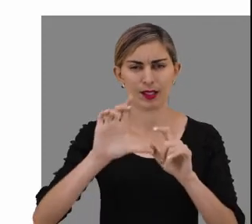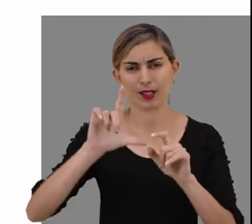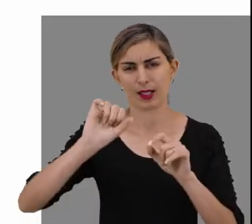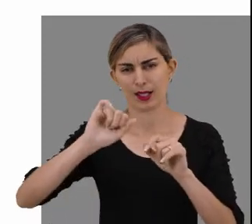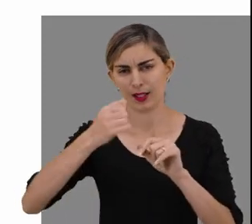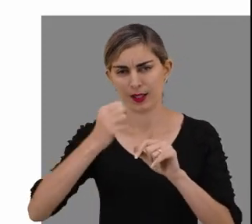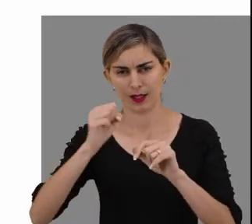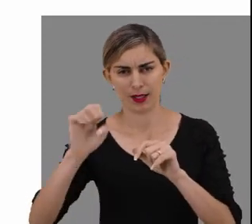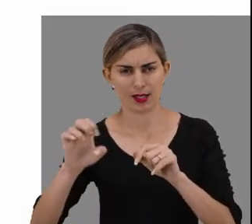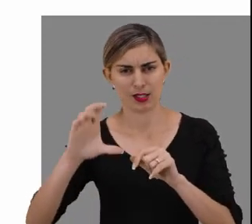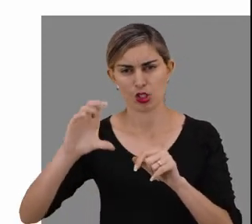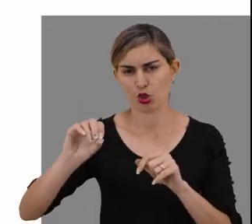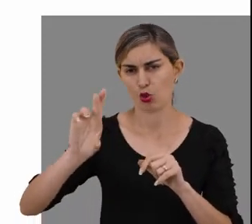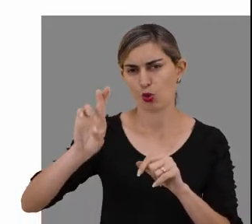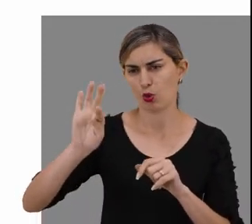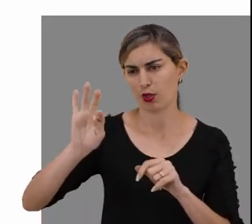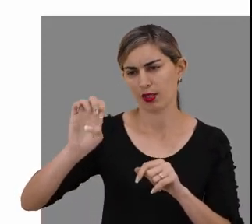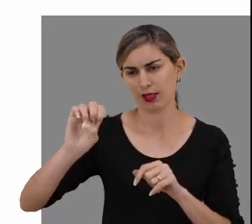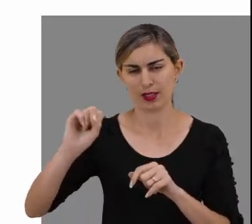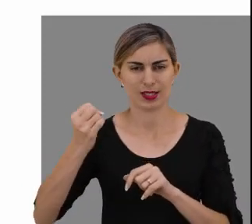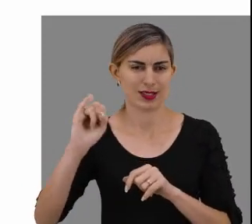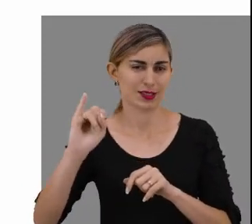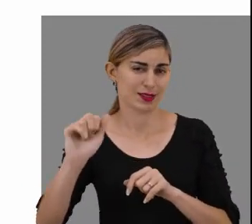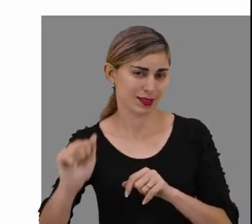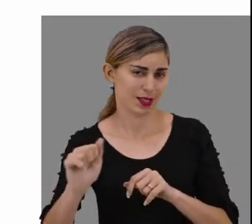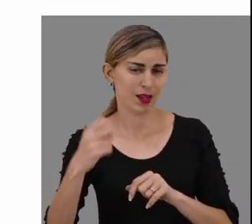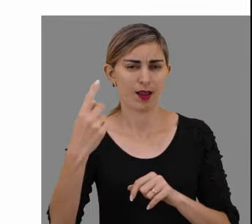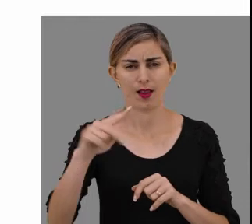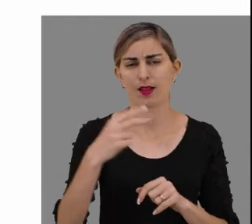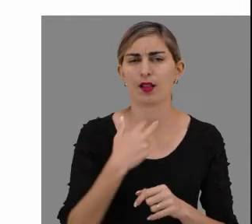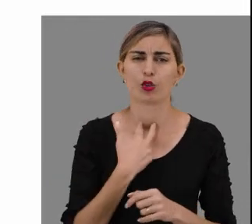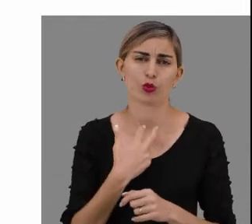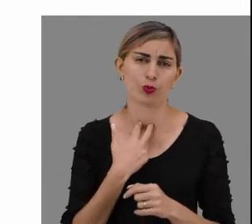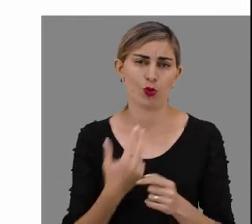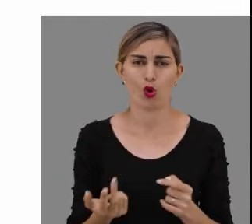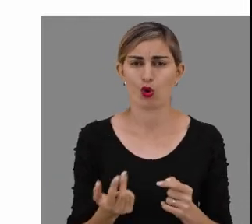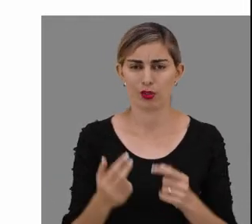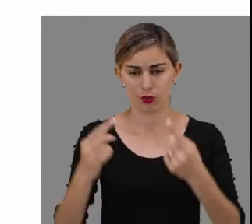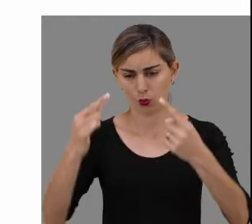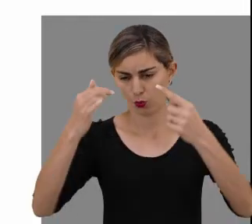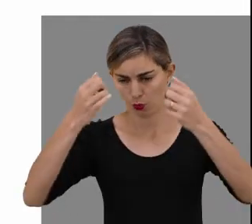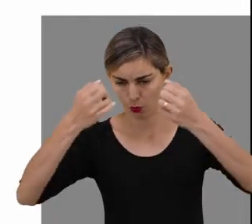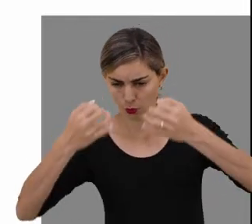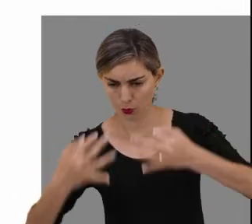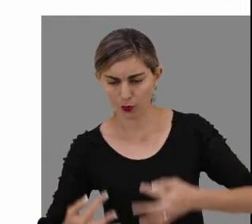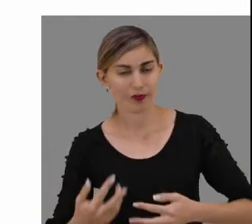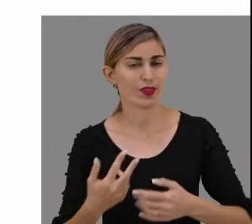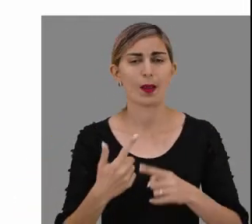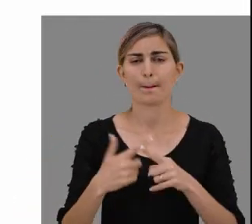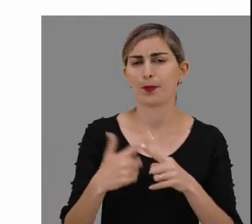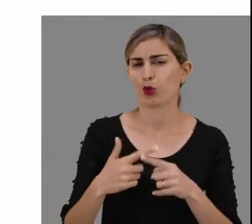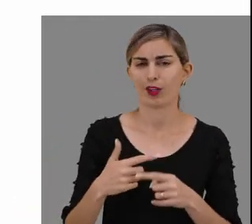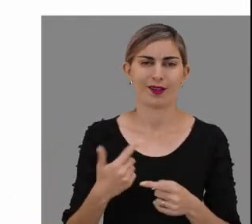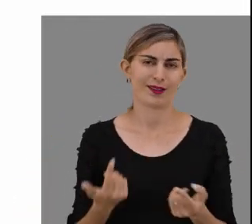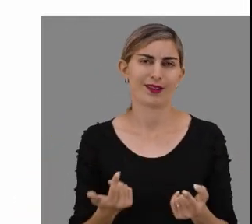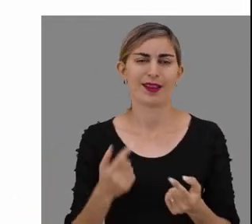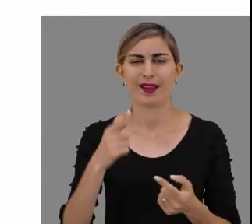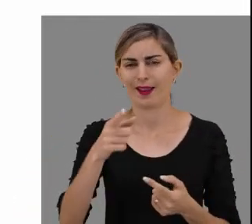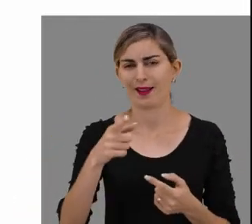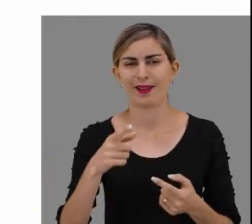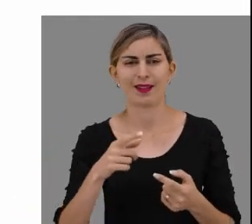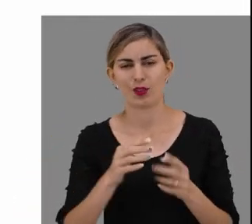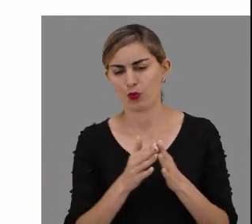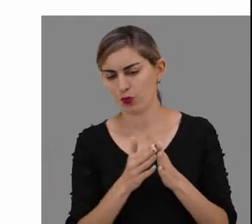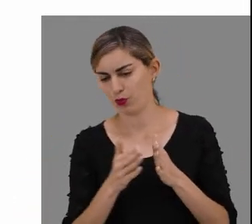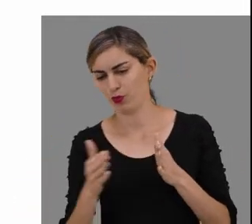classe final a nossa classe cortesia, no qual ela não poderá ser estendida por ninguém, pois não faz